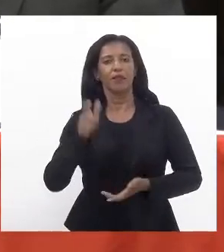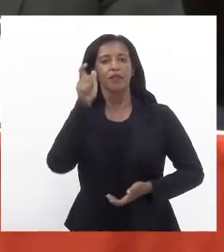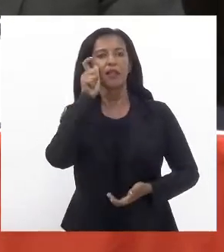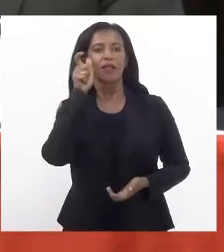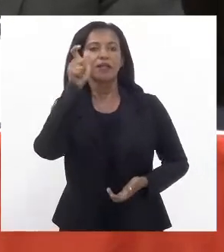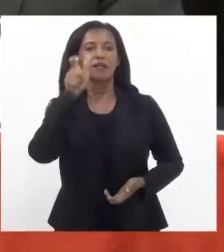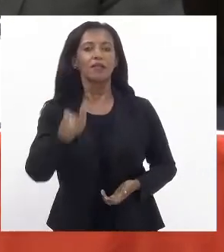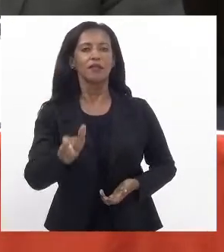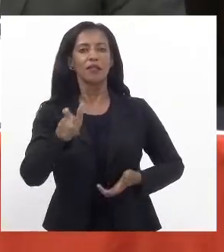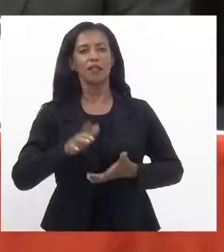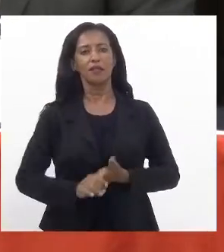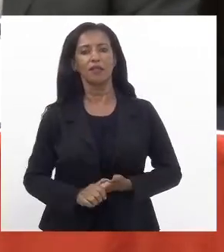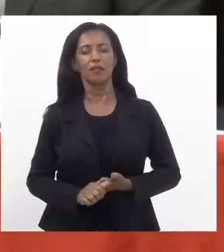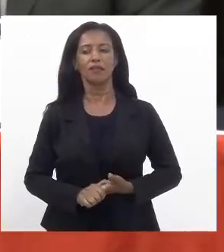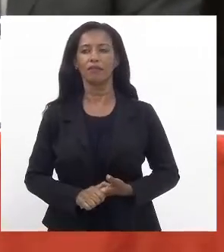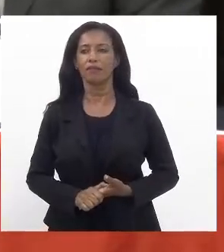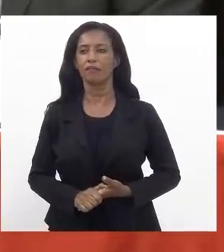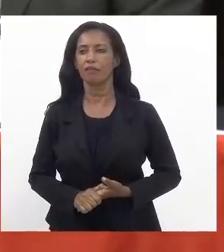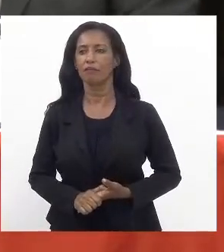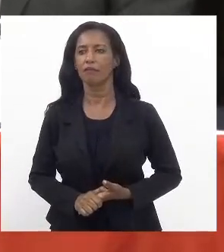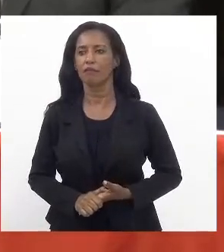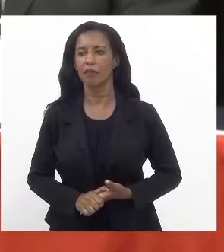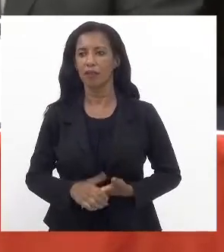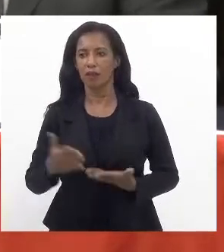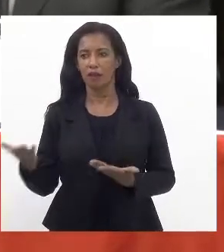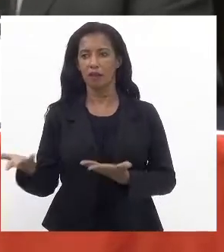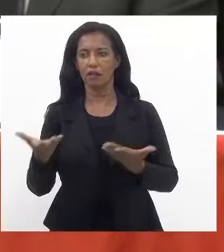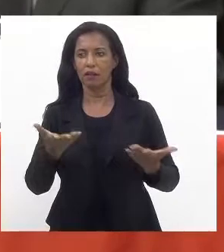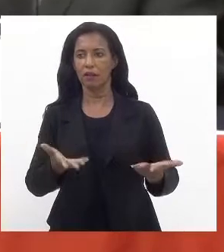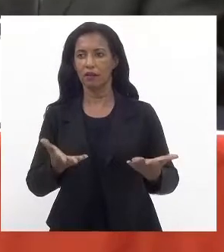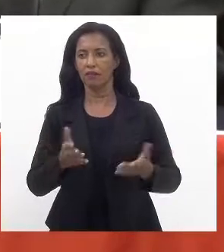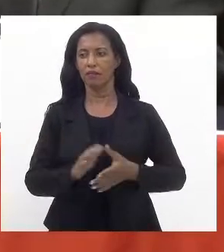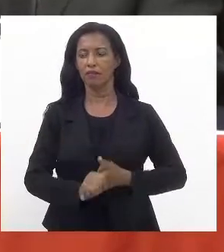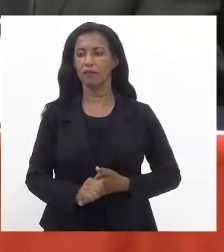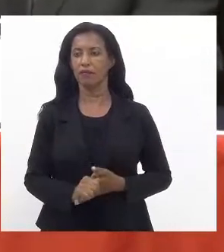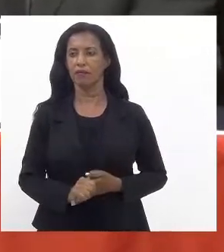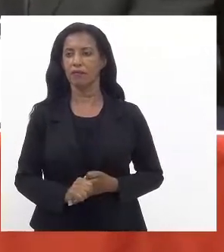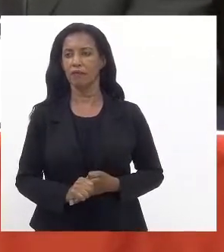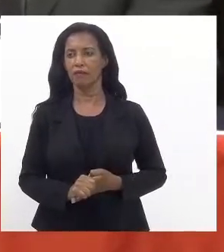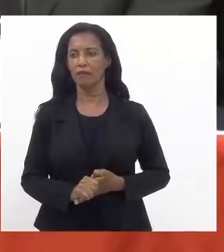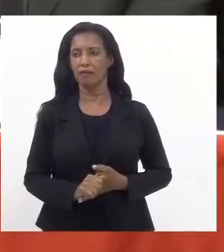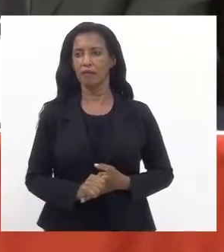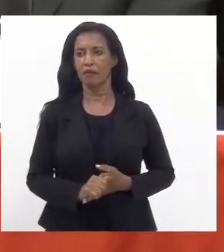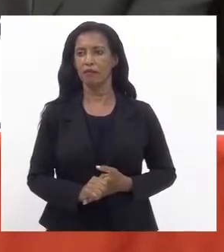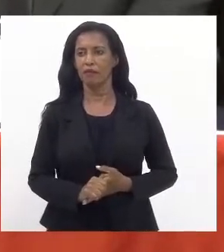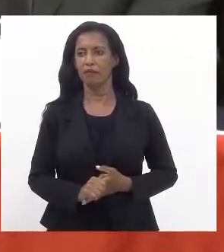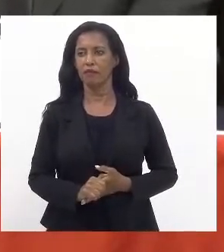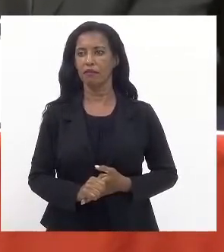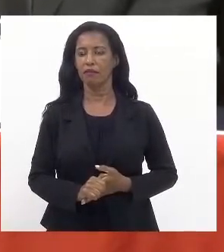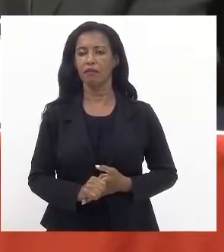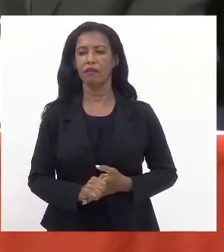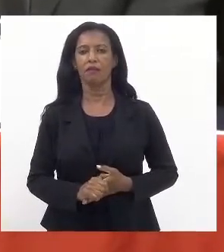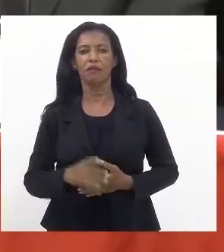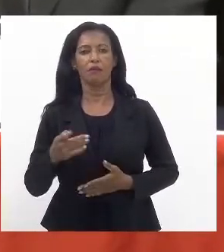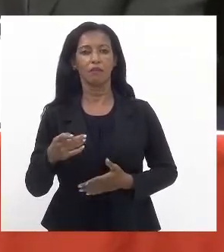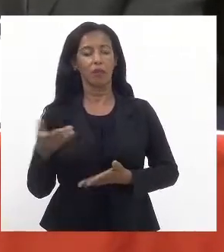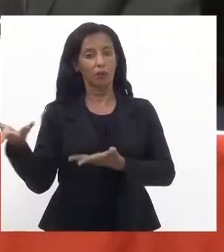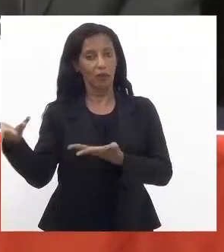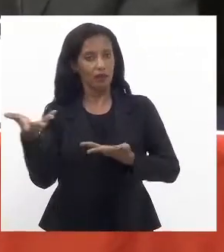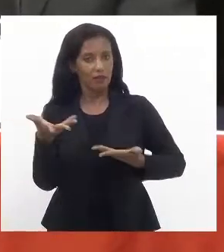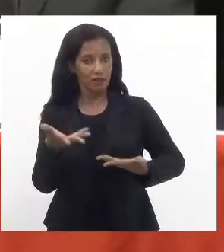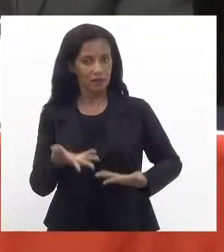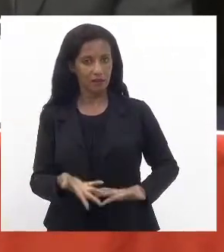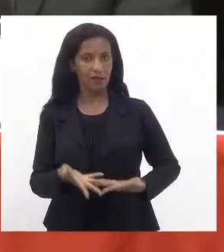do espírito. Então, parabeniza e congratula Vossa Excelência pelo